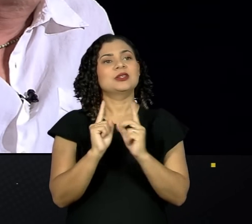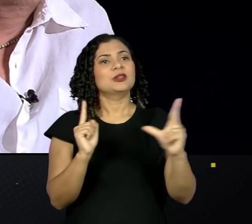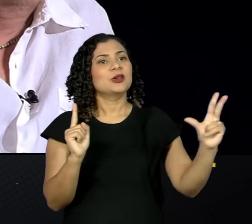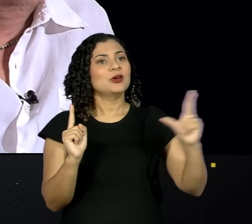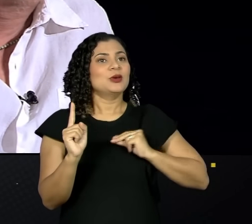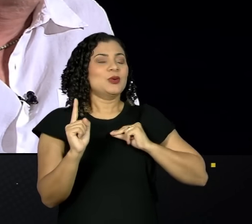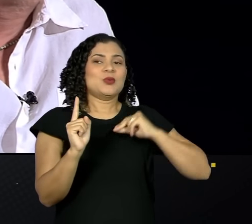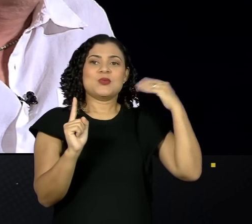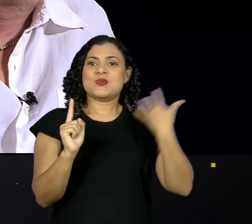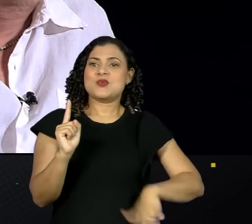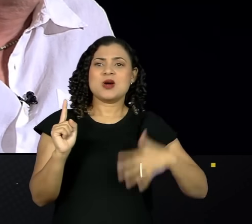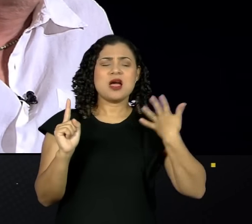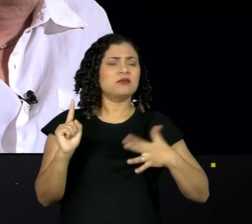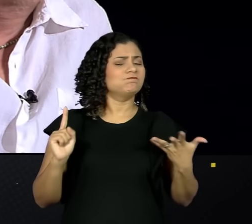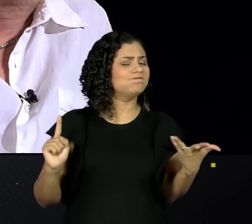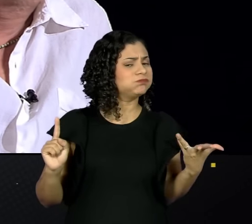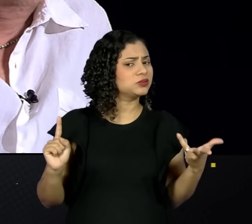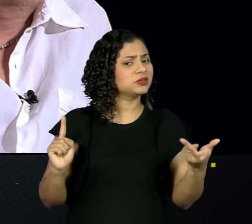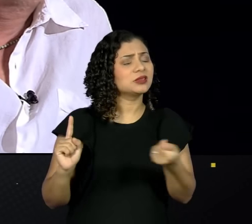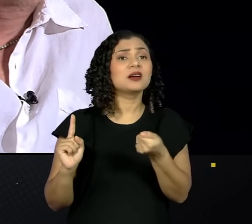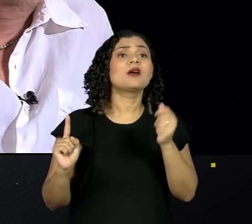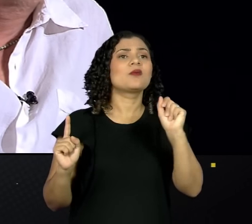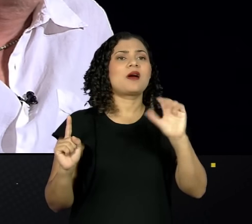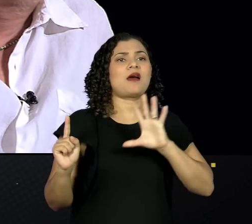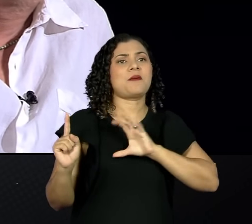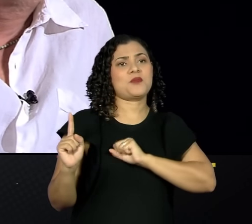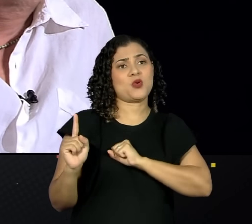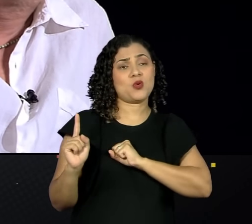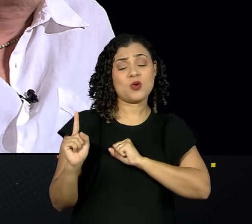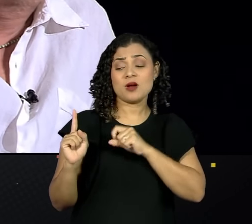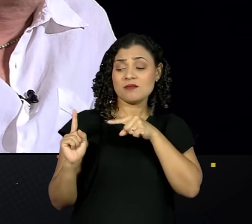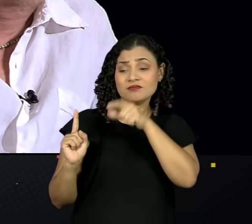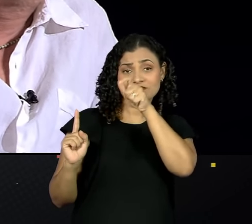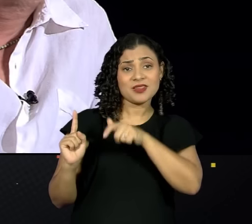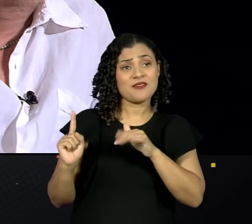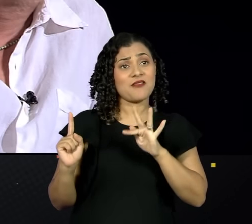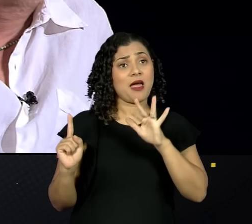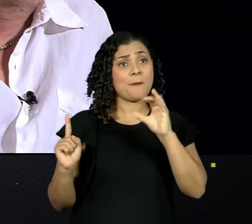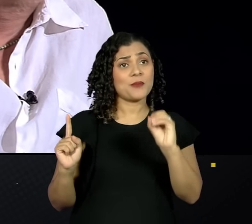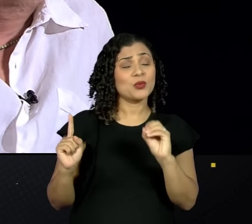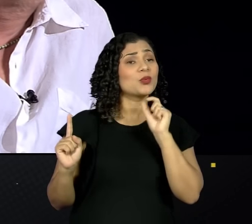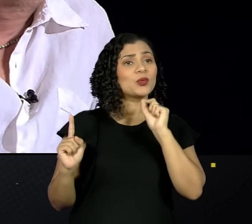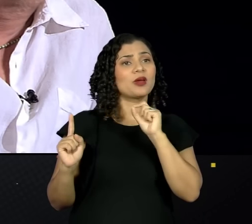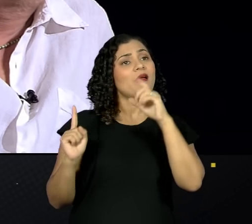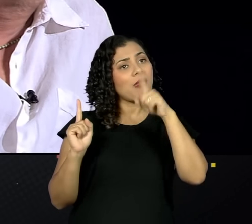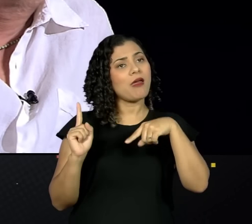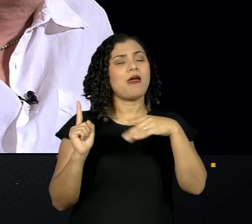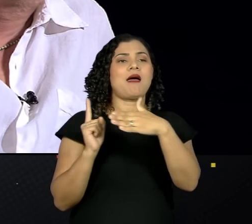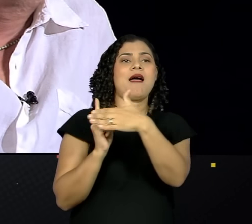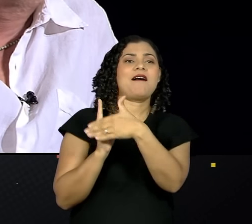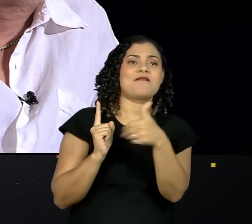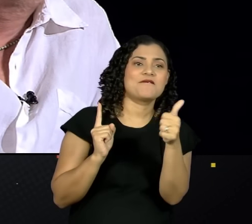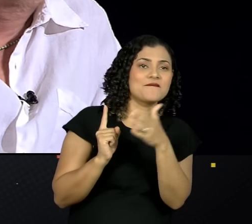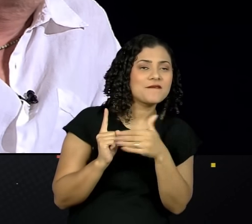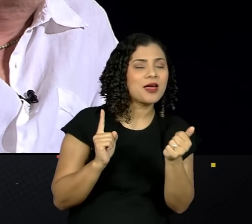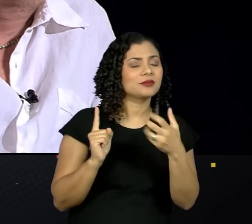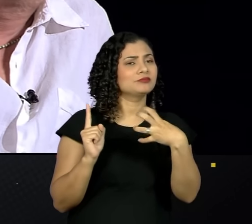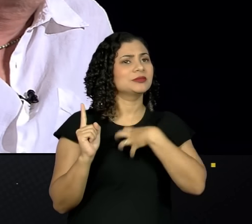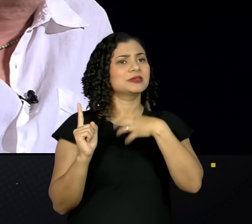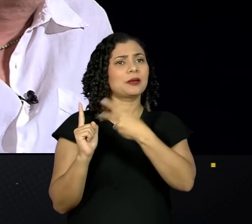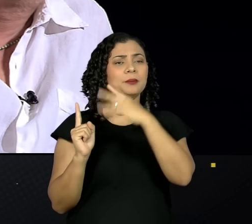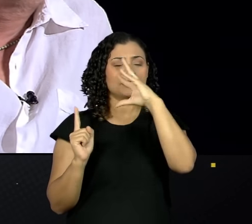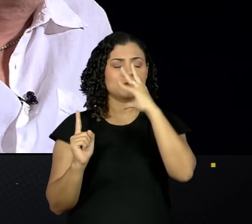mergulho Profundo no amor porque o Fábio trabalha através do afeto com muita